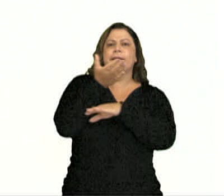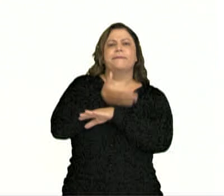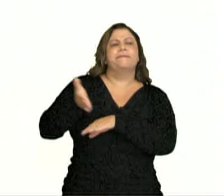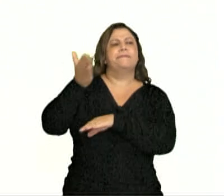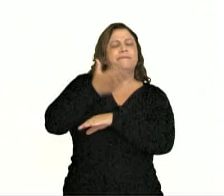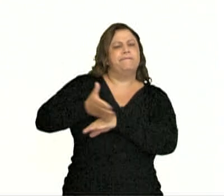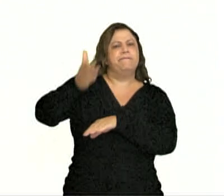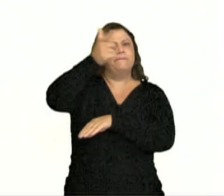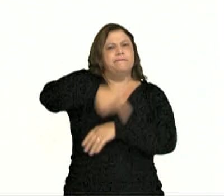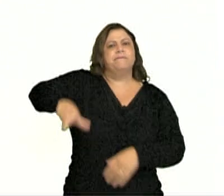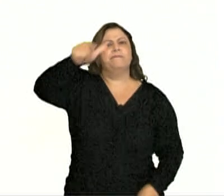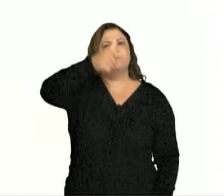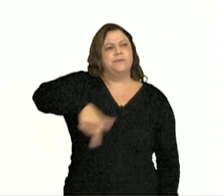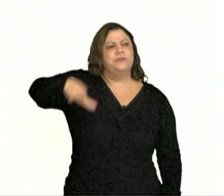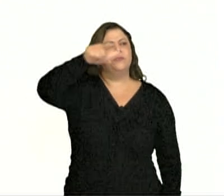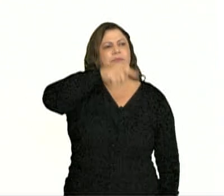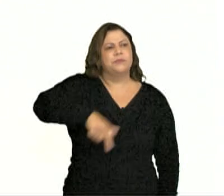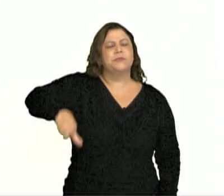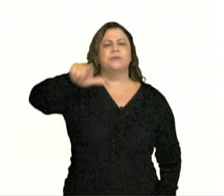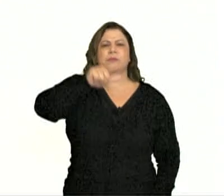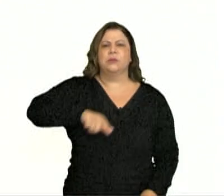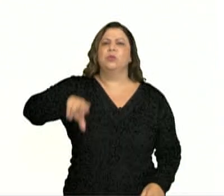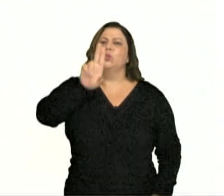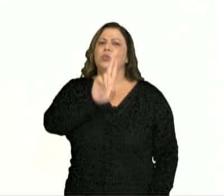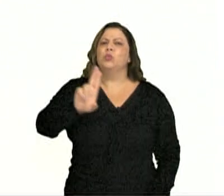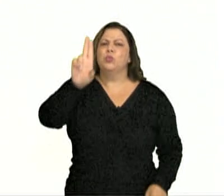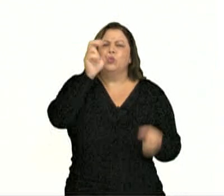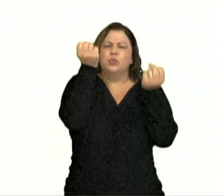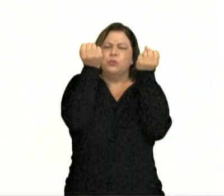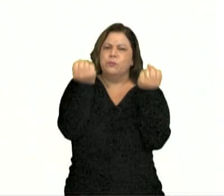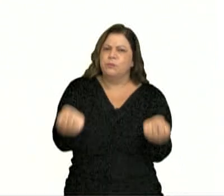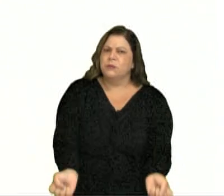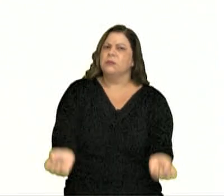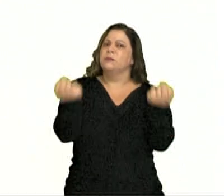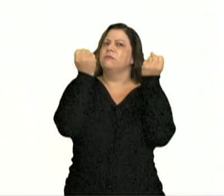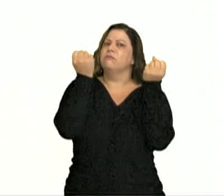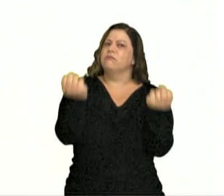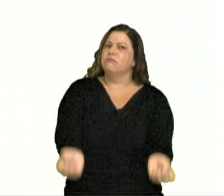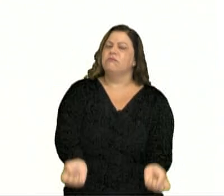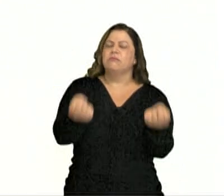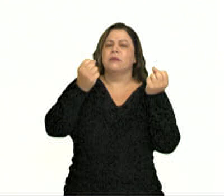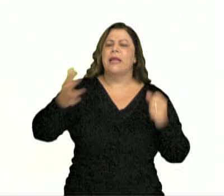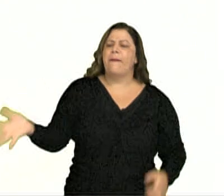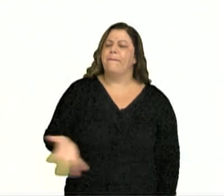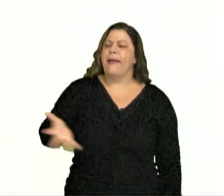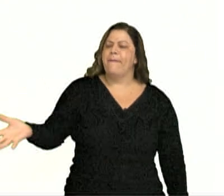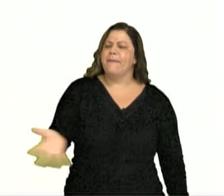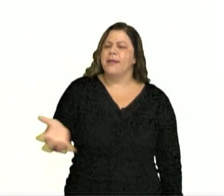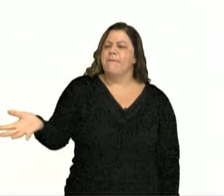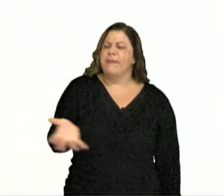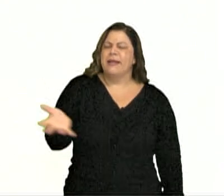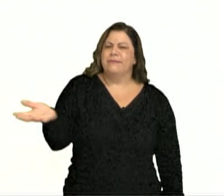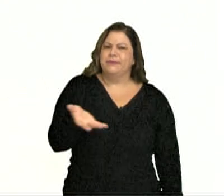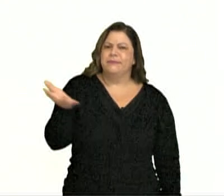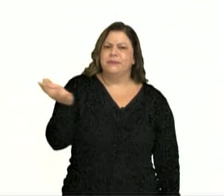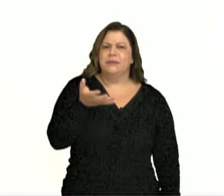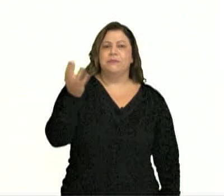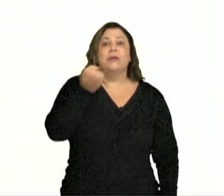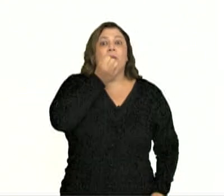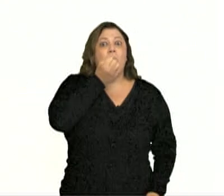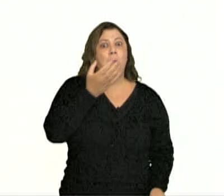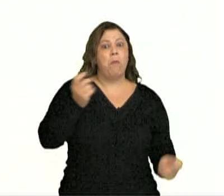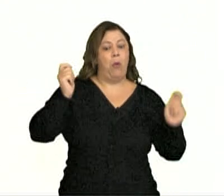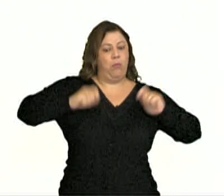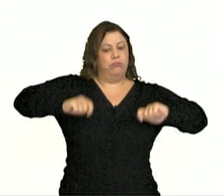maioria repetitivos, com o uso de sobrecarga e aumento da intensidade. O foco é o bom desempenho dos